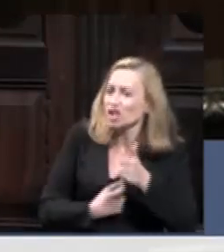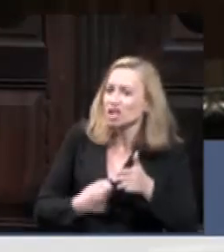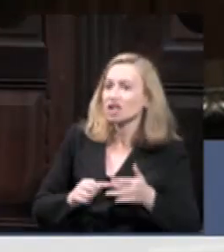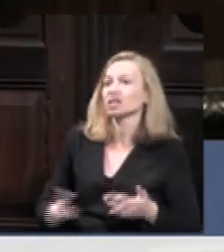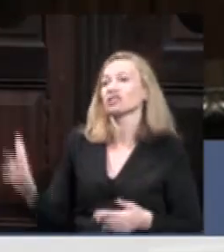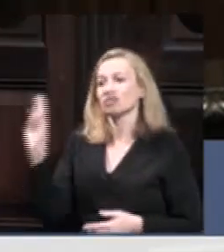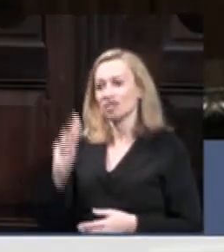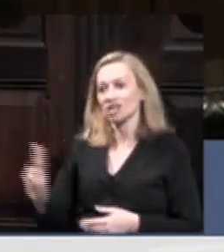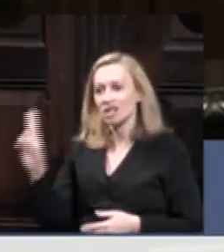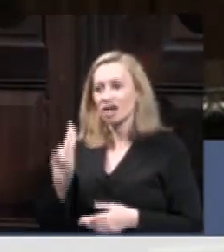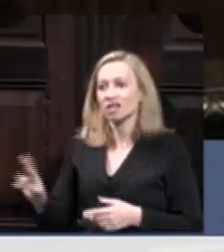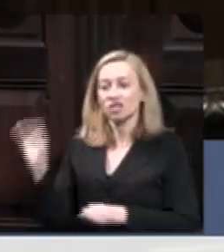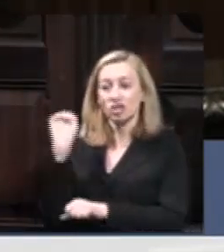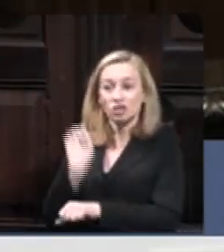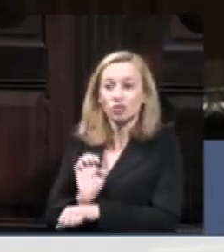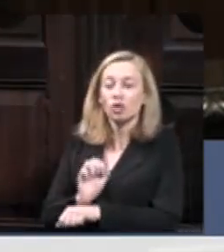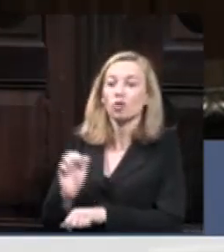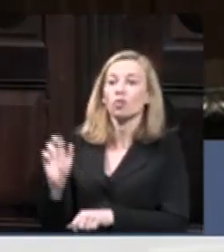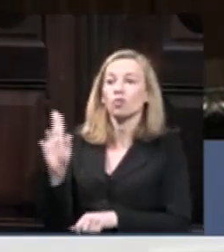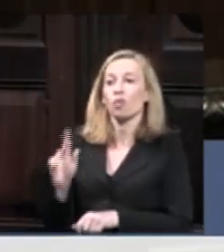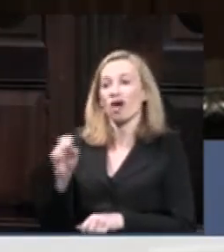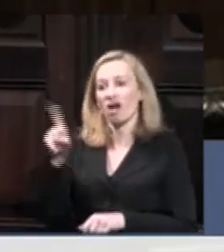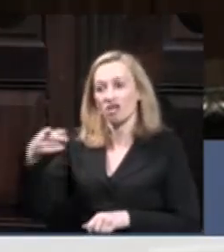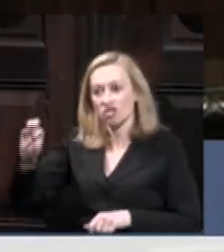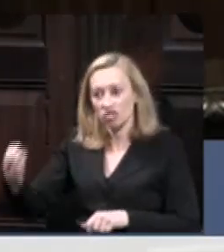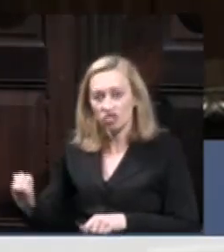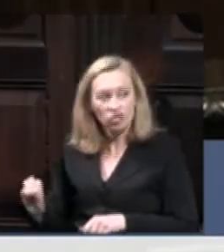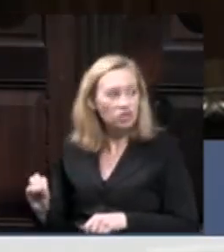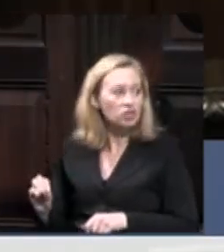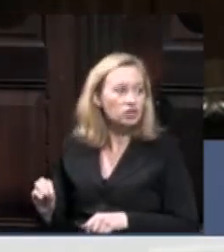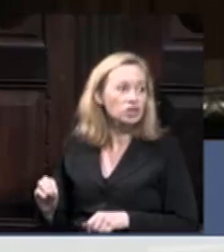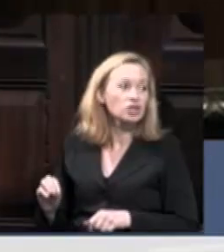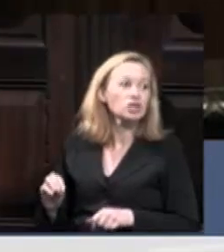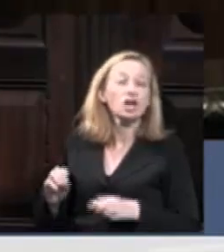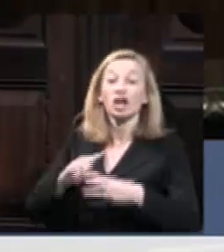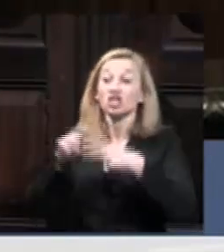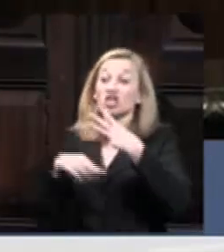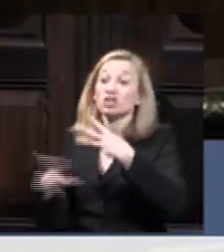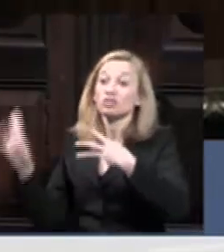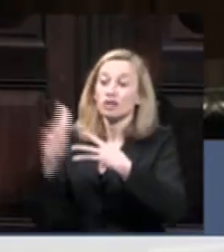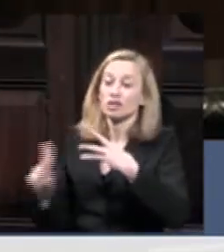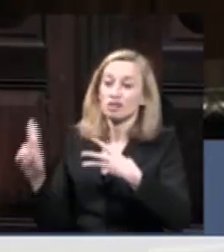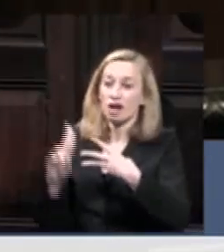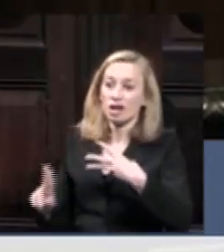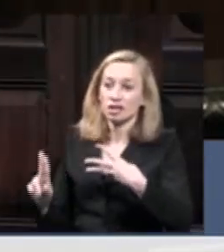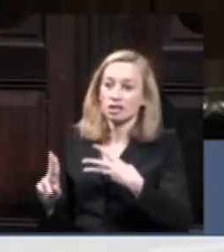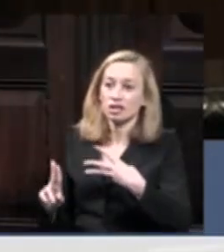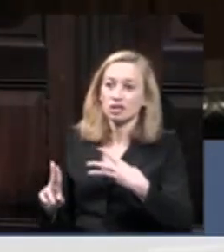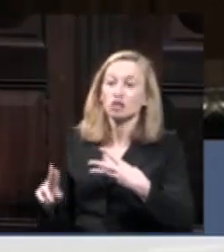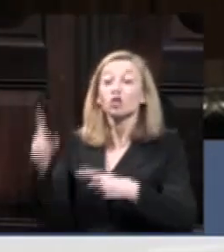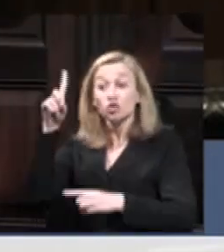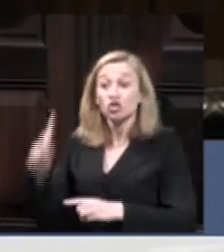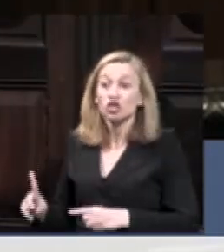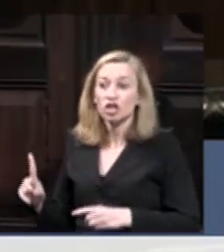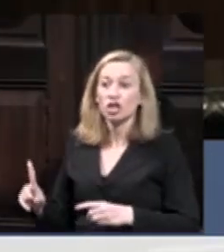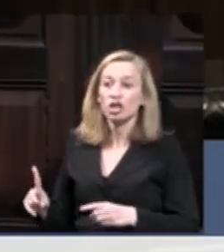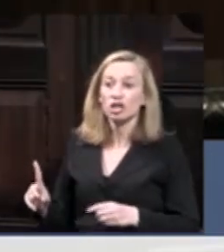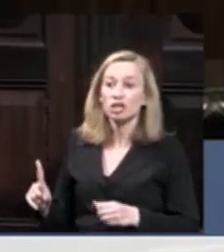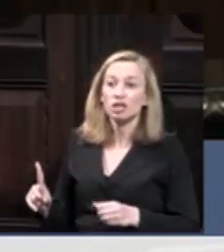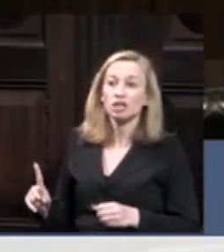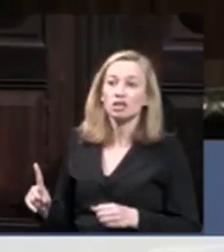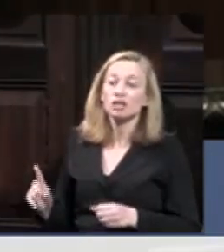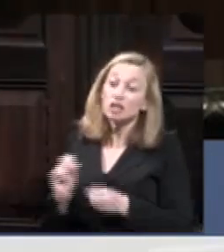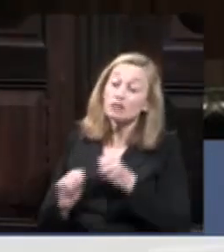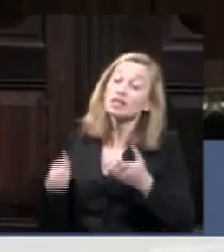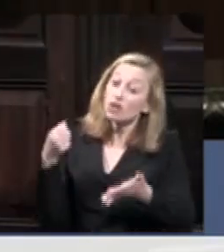universidades estaduais, o ERJ, o ENF, o ESO, por sua autonomia, mas, sobretudo, pelo direito de fazer simplesmente o